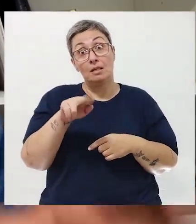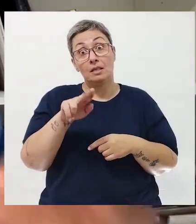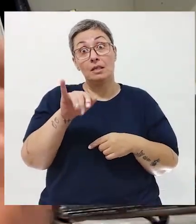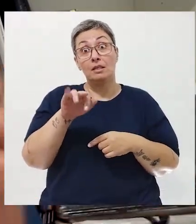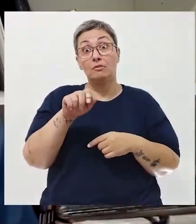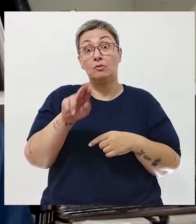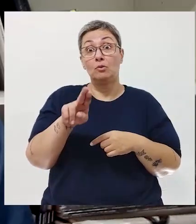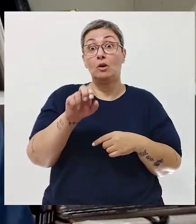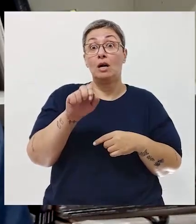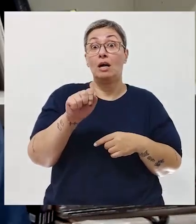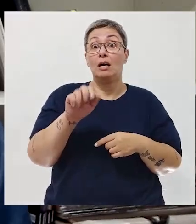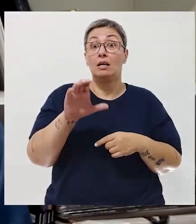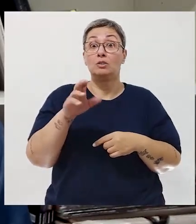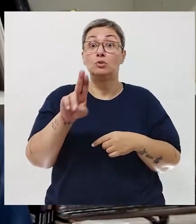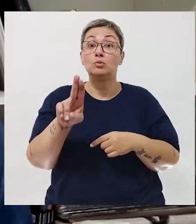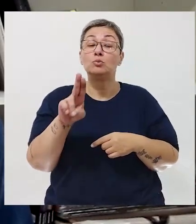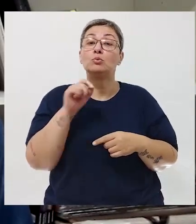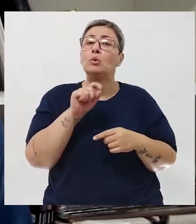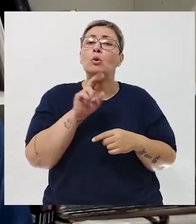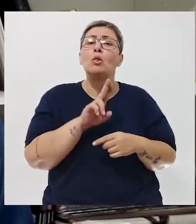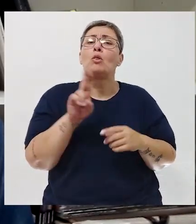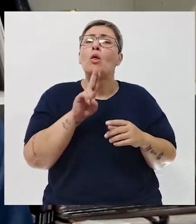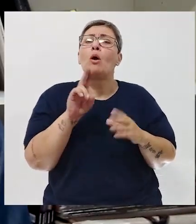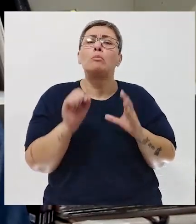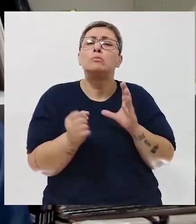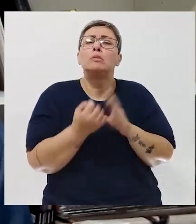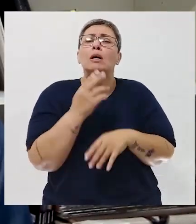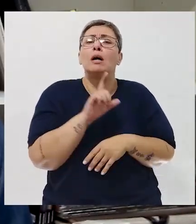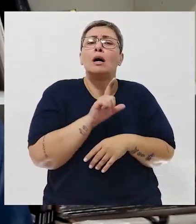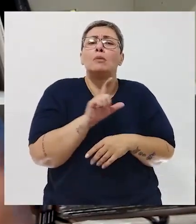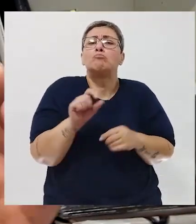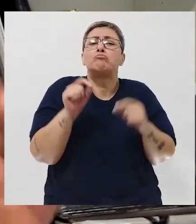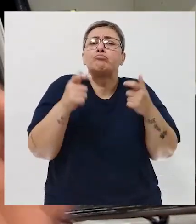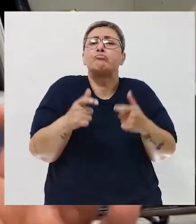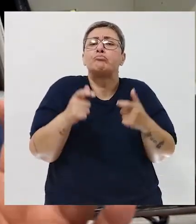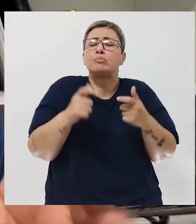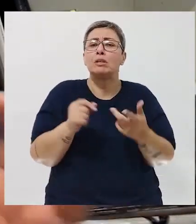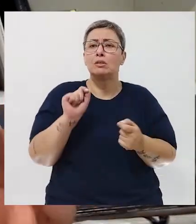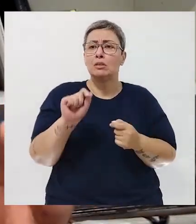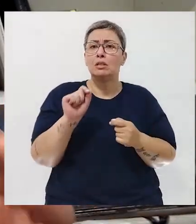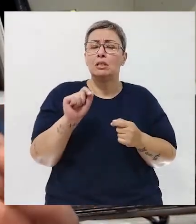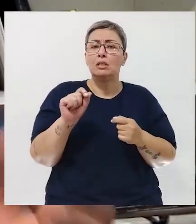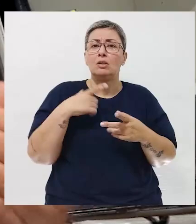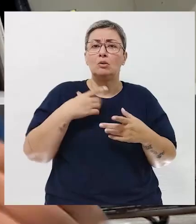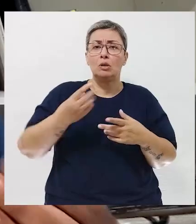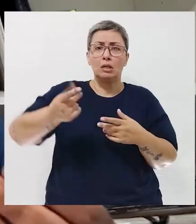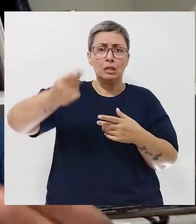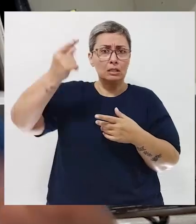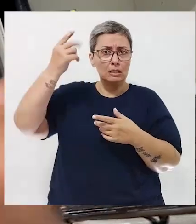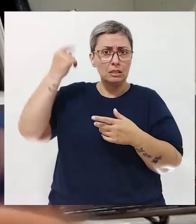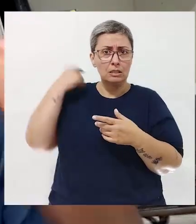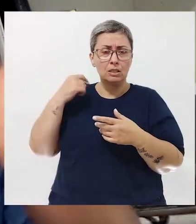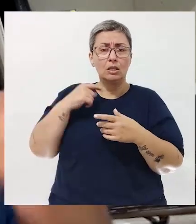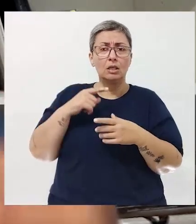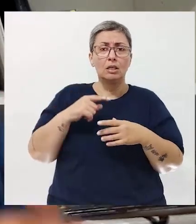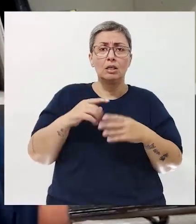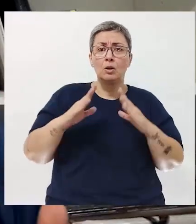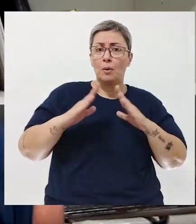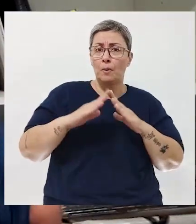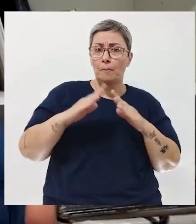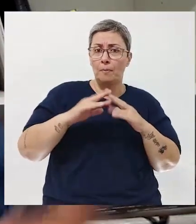Baquirivu-Guaçu. Da onde vem este nome? De que origem tem? Será que tem origem dos